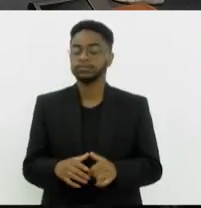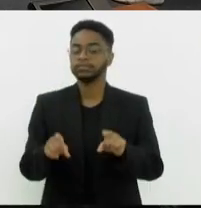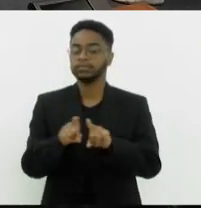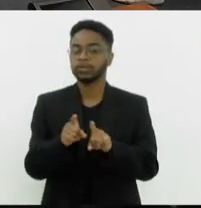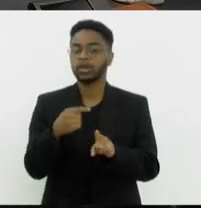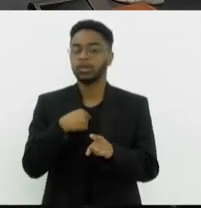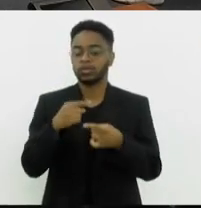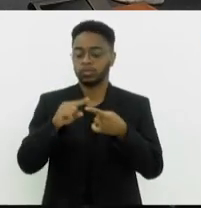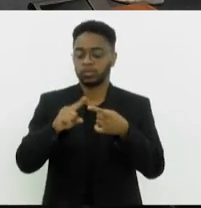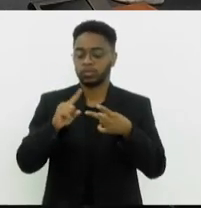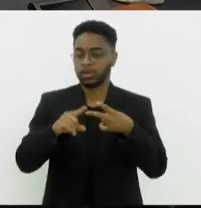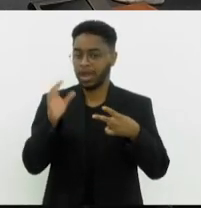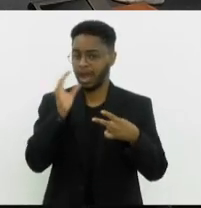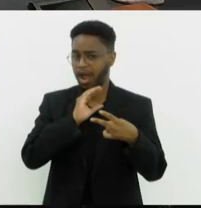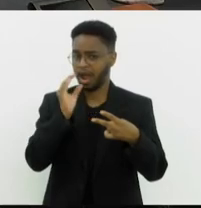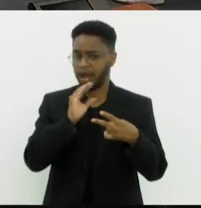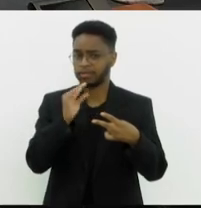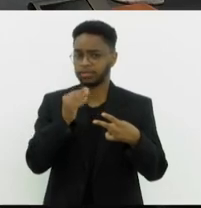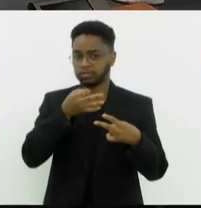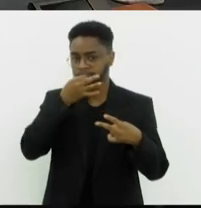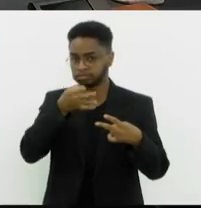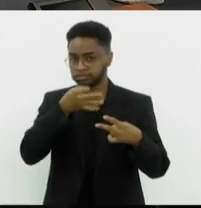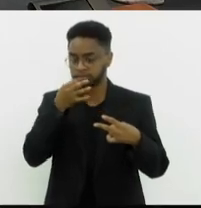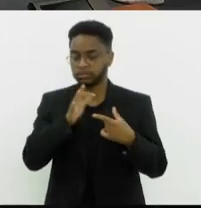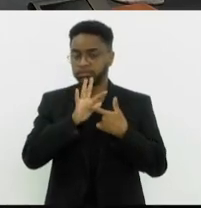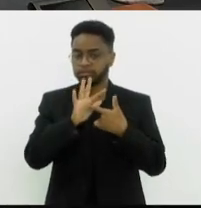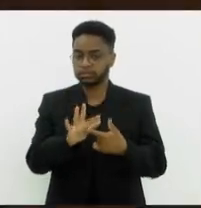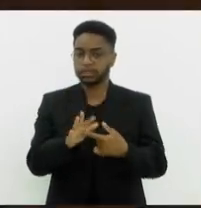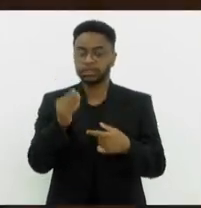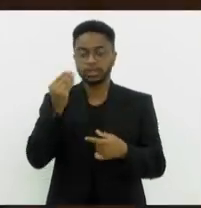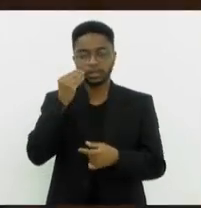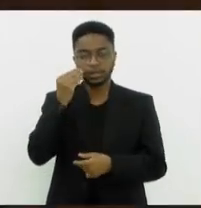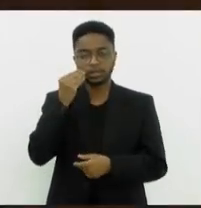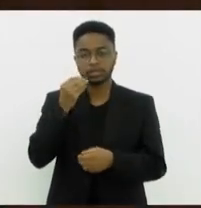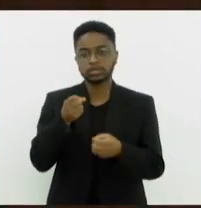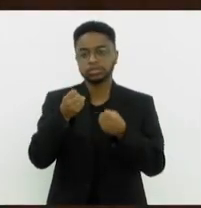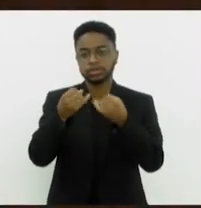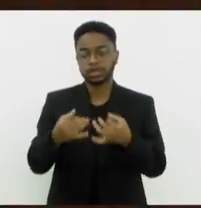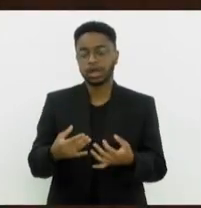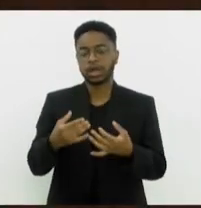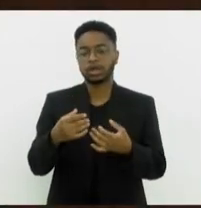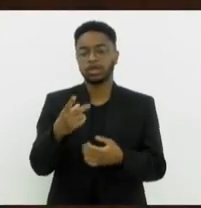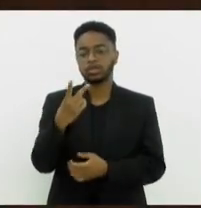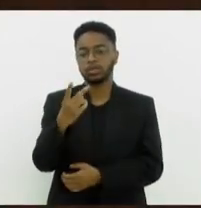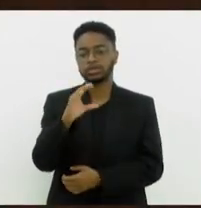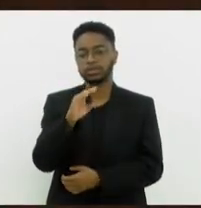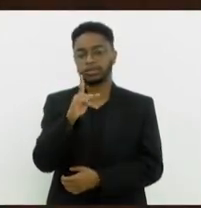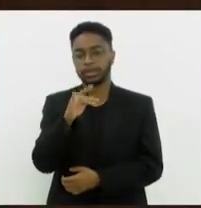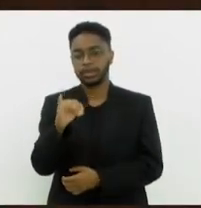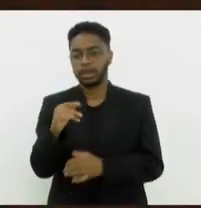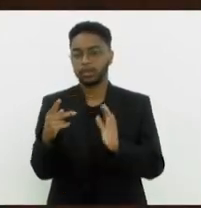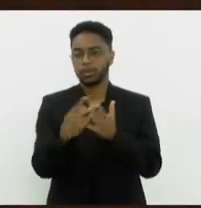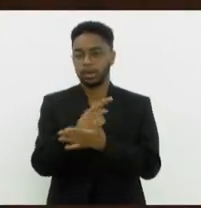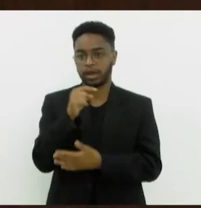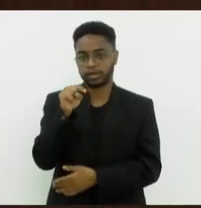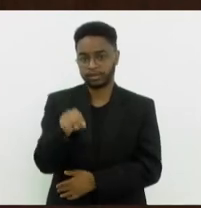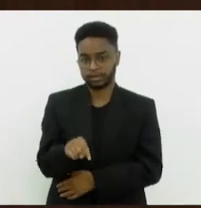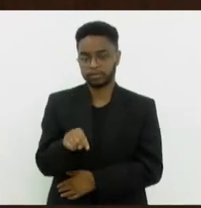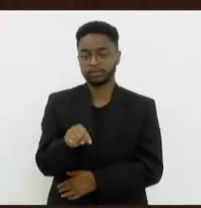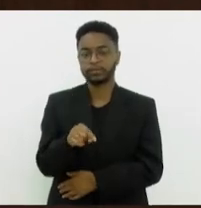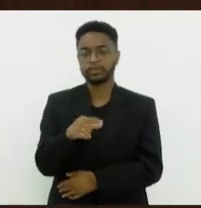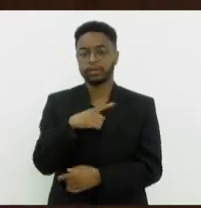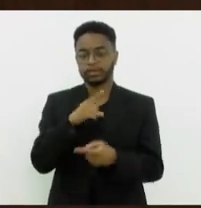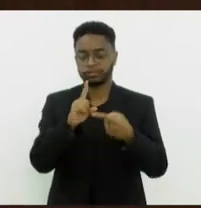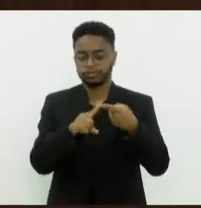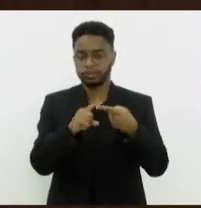brevíssimas considerações para trazer luz às duas CPIs realizadas nesta casa, seja a